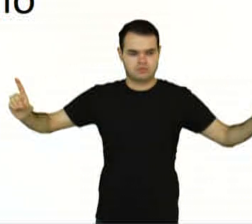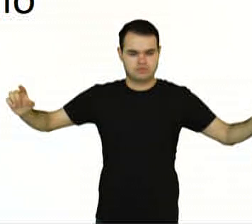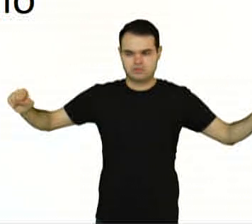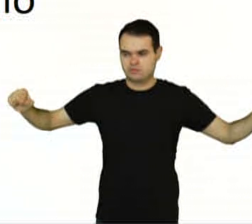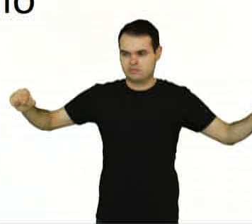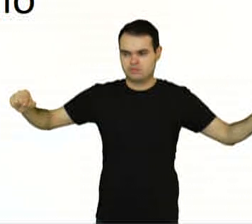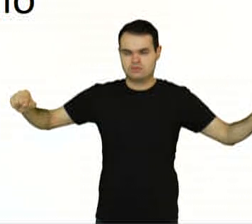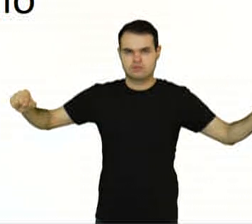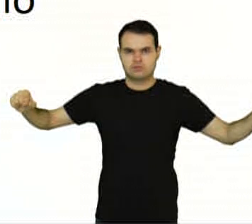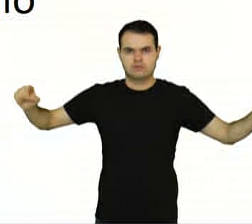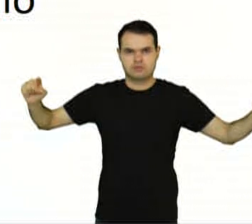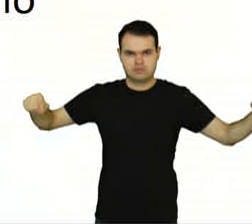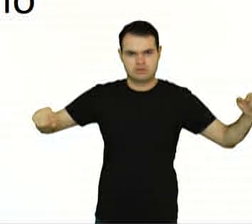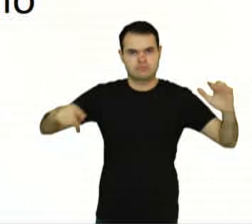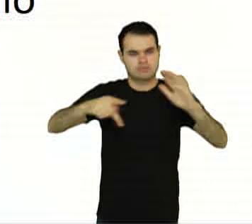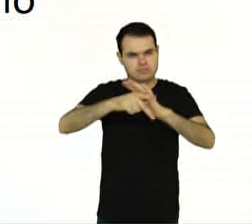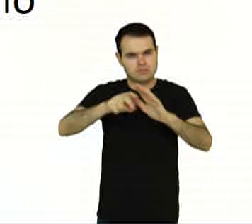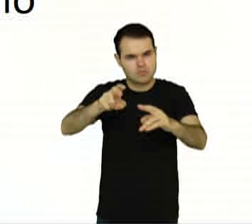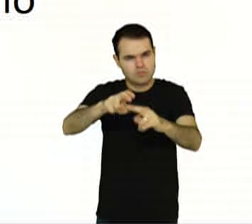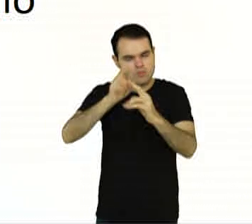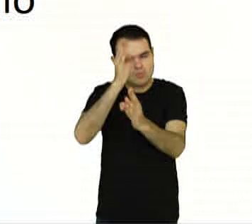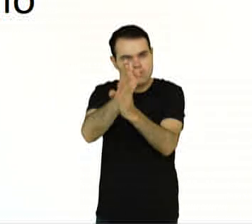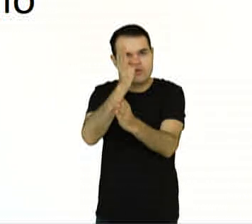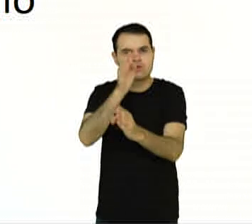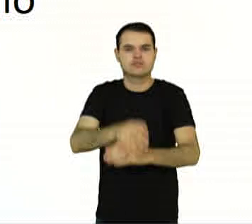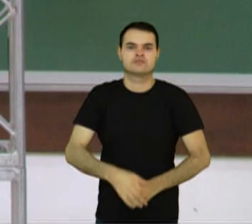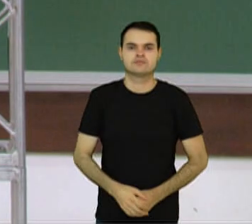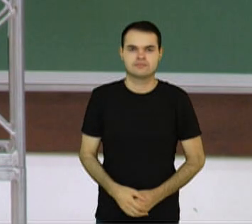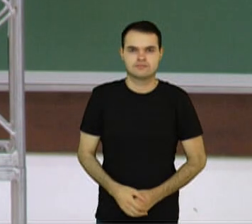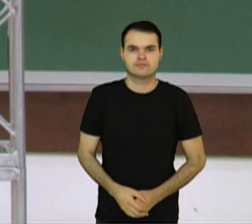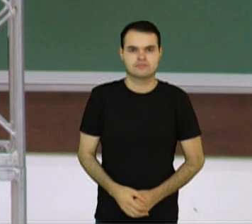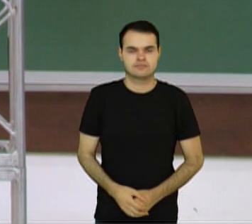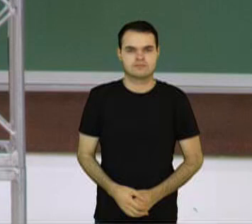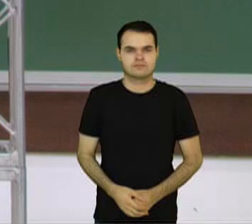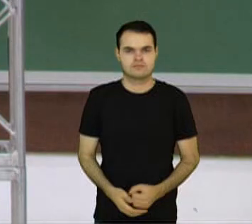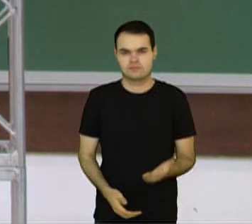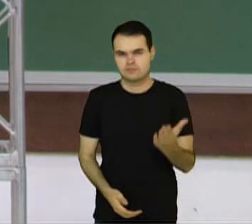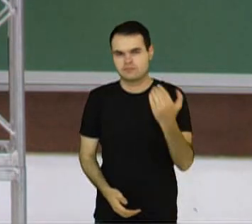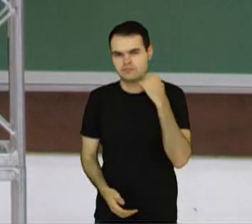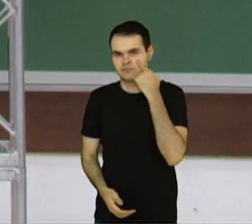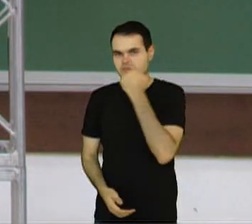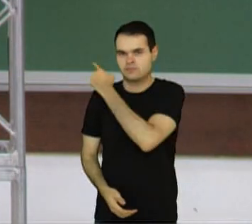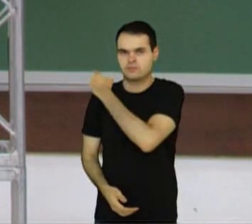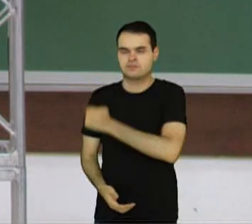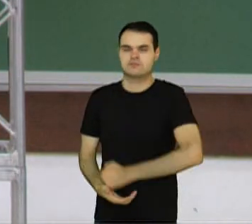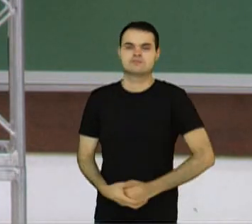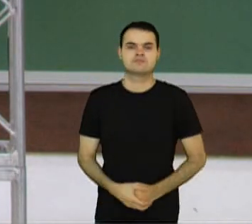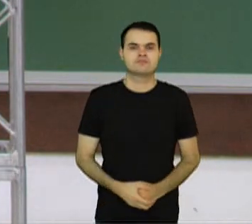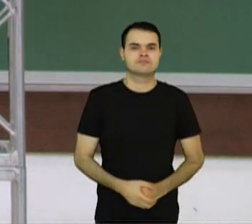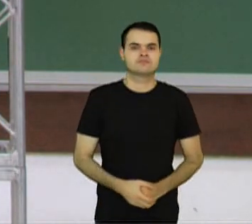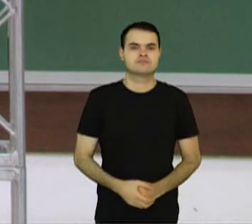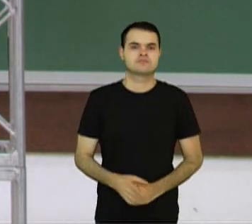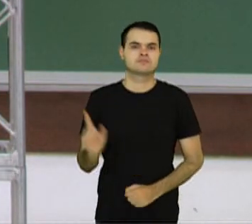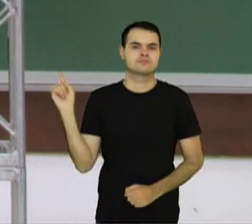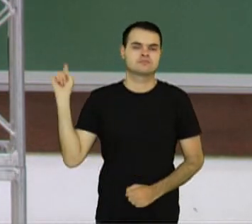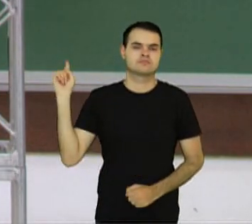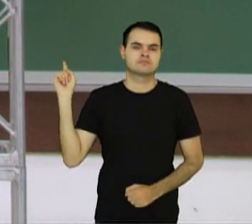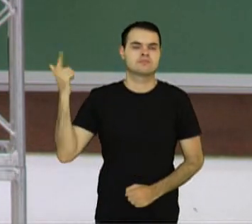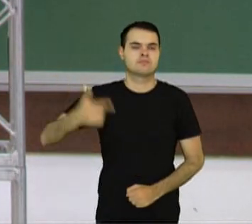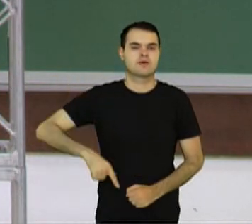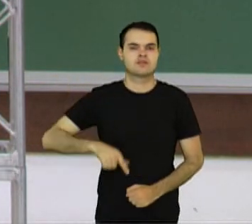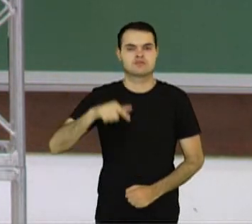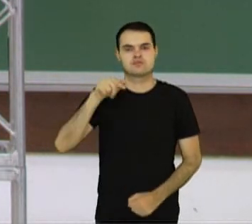sistema de comprimento. Então por isso você acaba atuando dessa maneira, ok? Vamos ali a tela novamente? Olha o que ele diz aqui, mais um